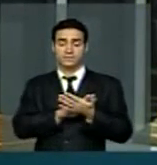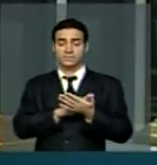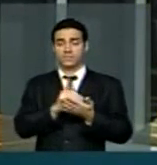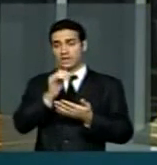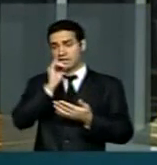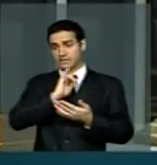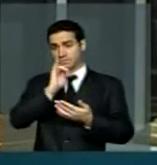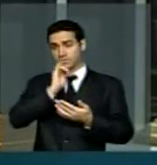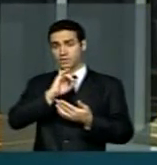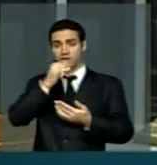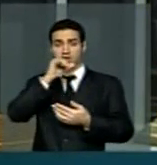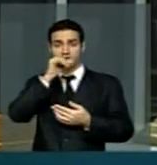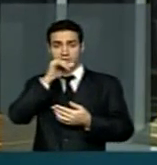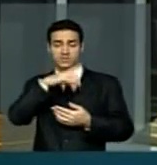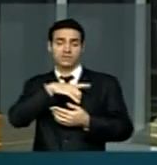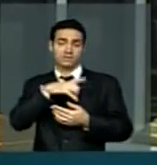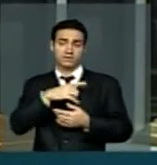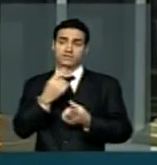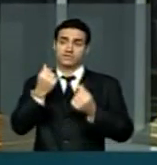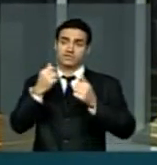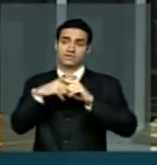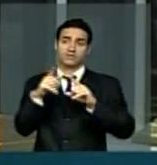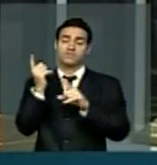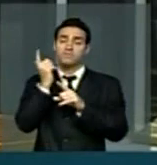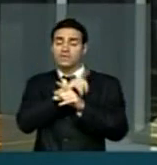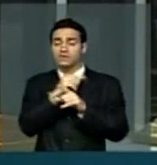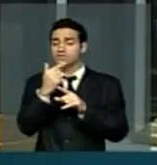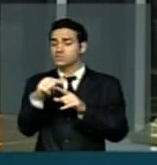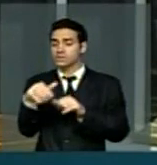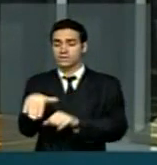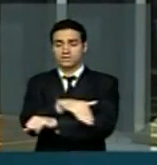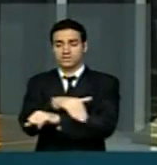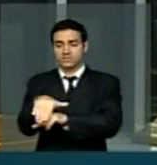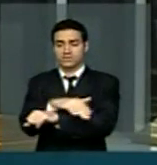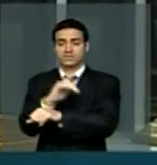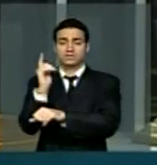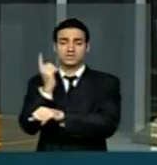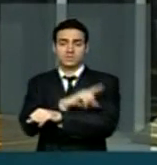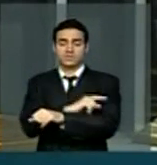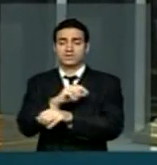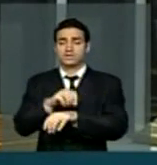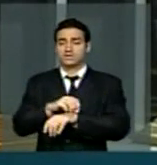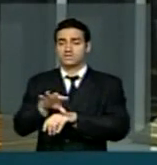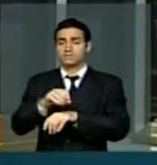elétrica, tem o crédito, produz e não tem estrada para escoar a produção. E